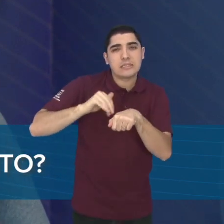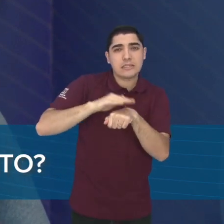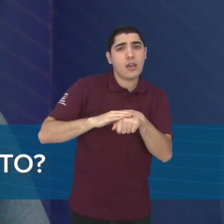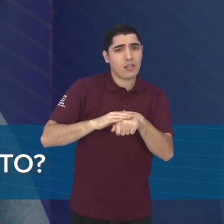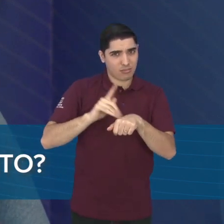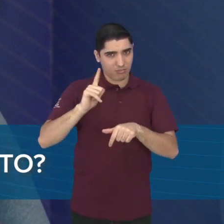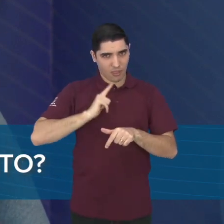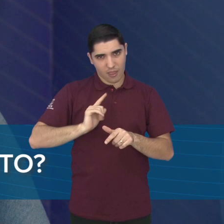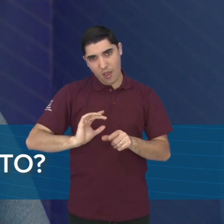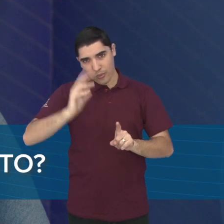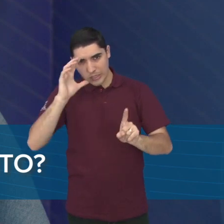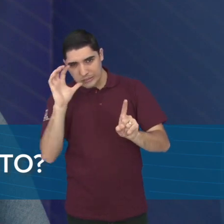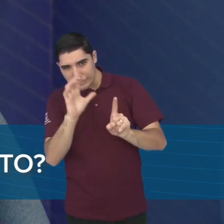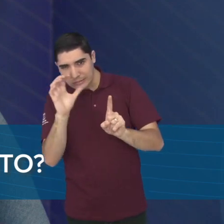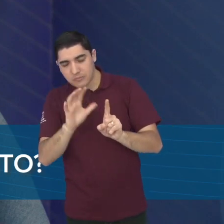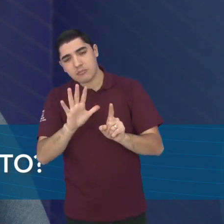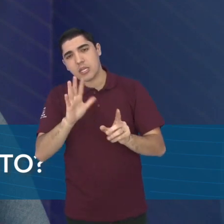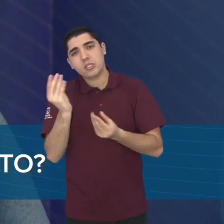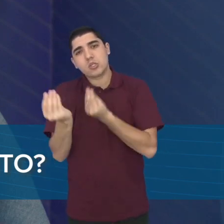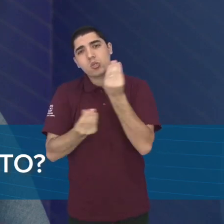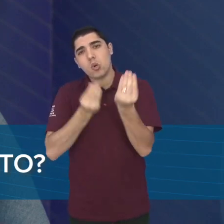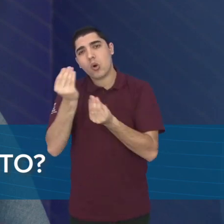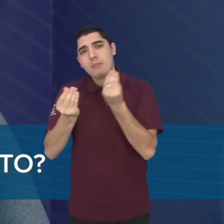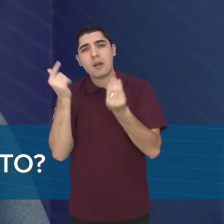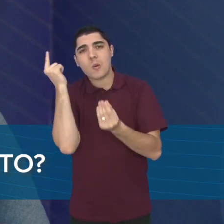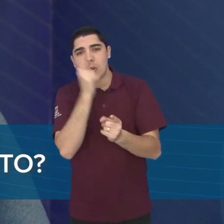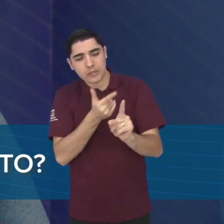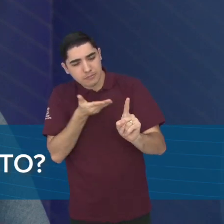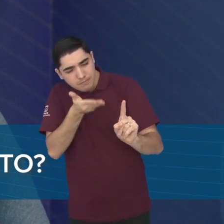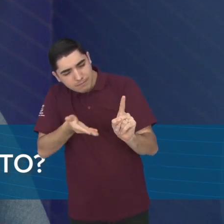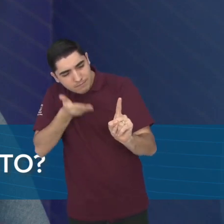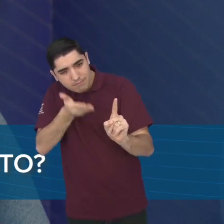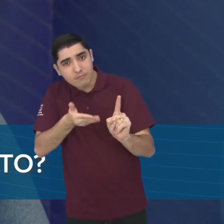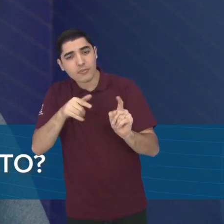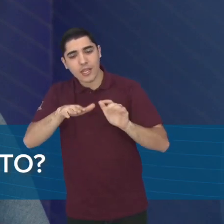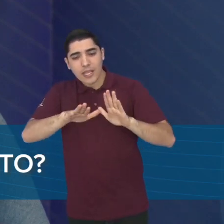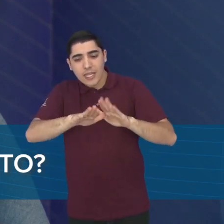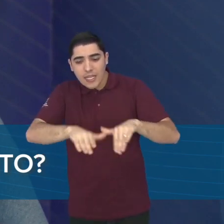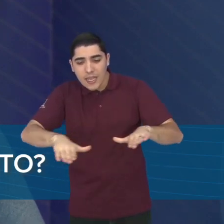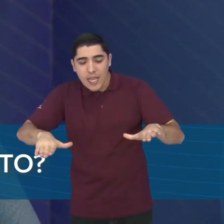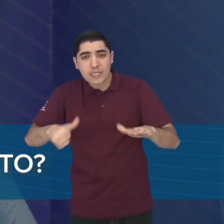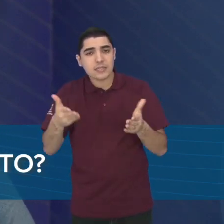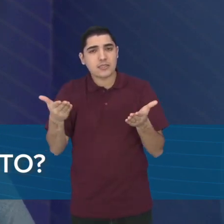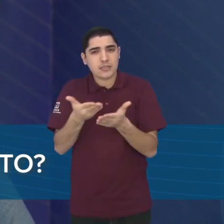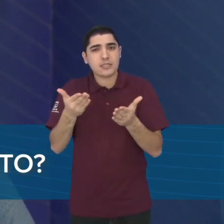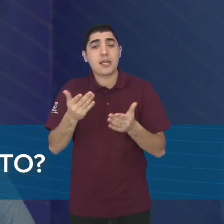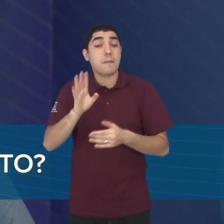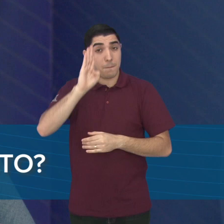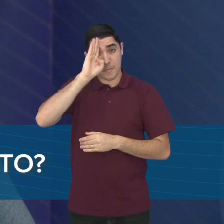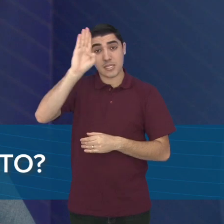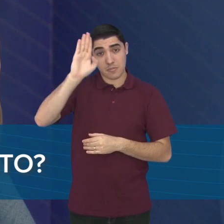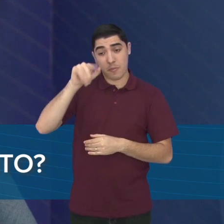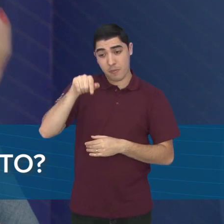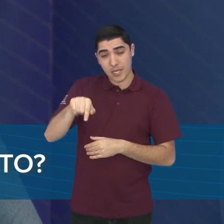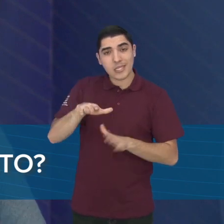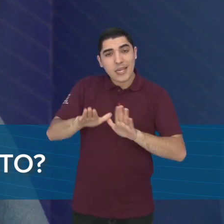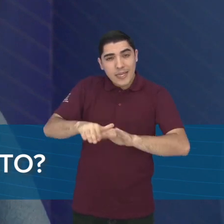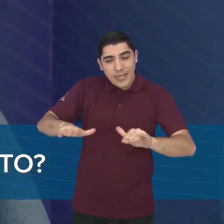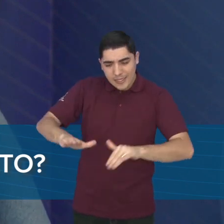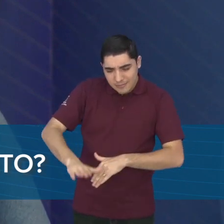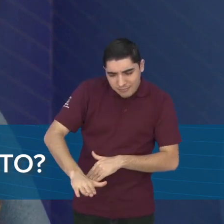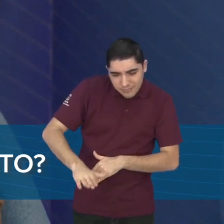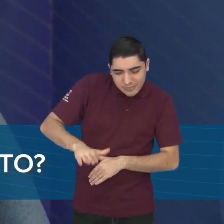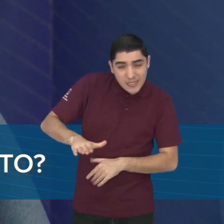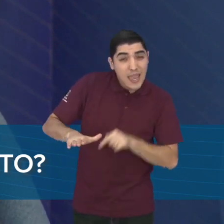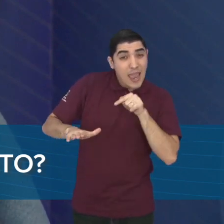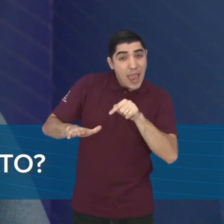sofrimento, isso acaba influenciando. Como é trabalhar isso desde a base com crianças pequenas? A gente fala principalmente na primeira